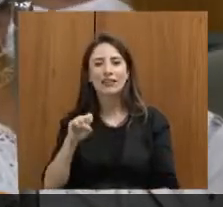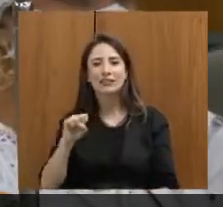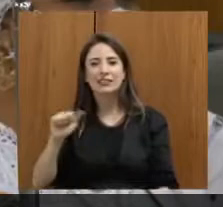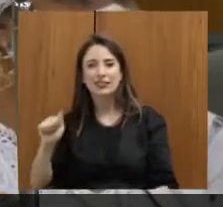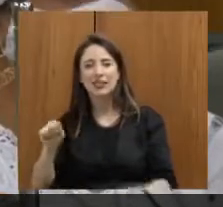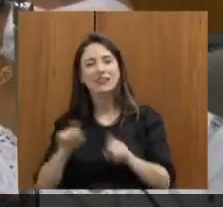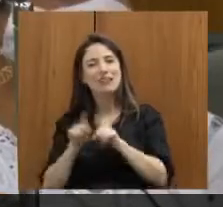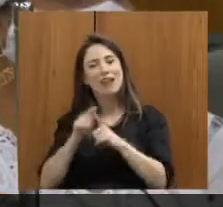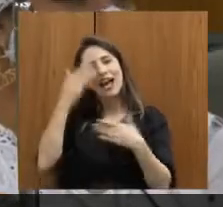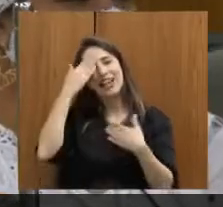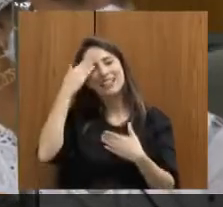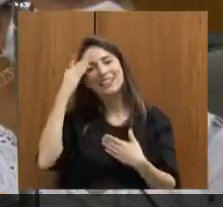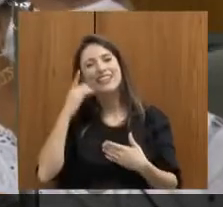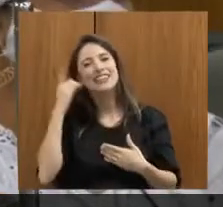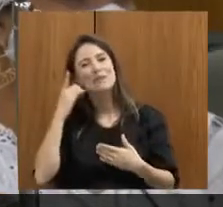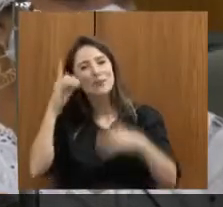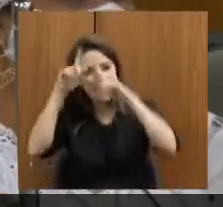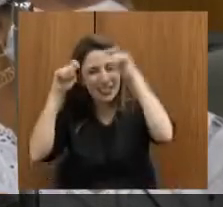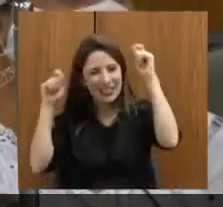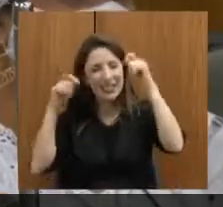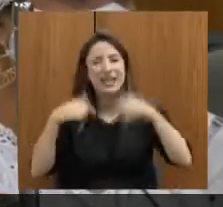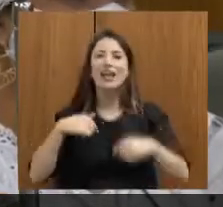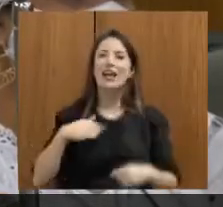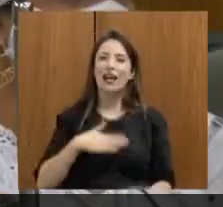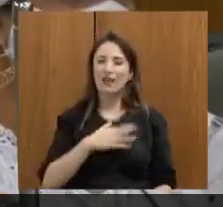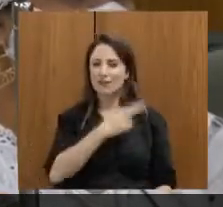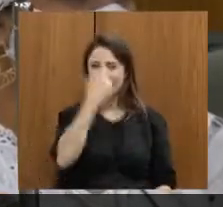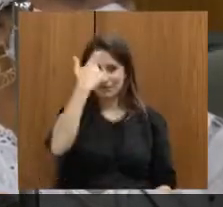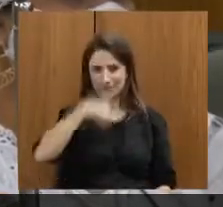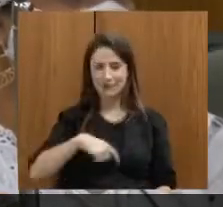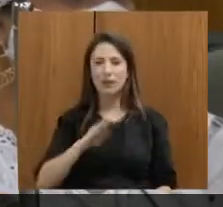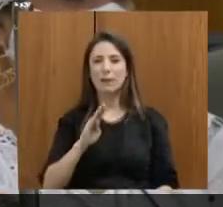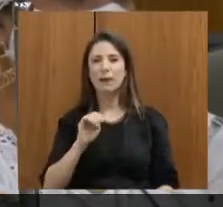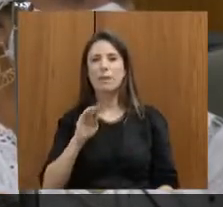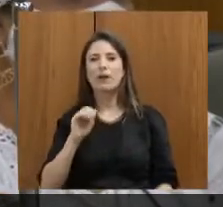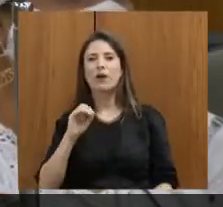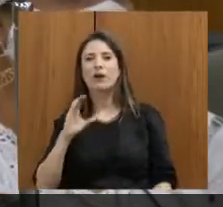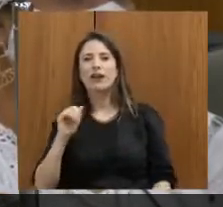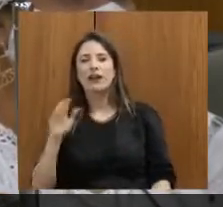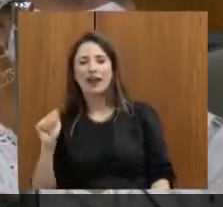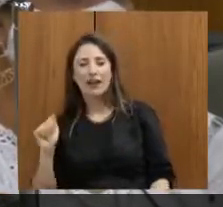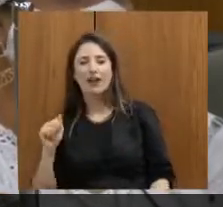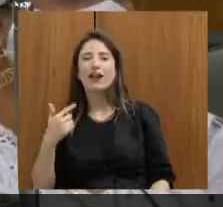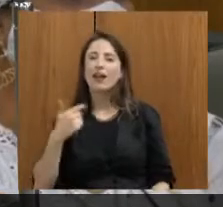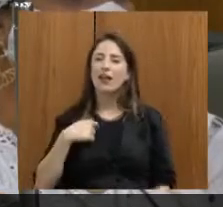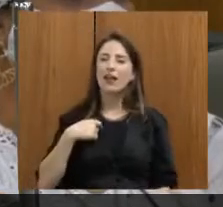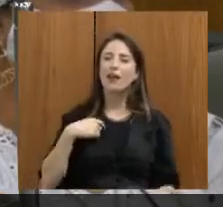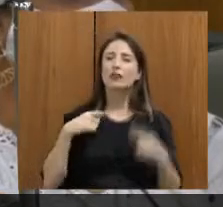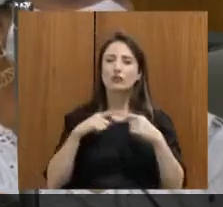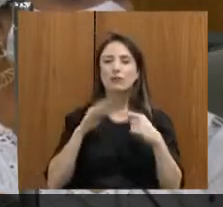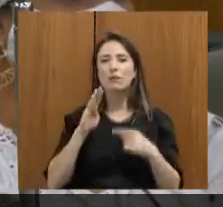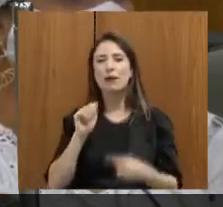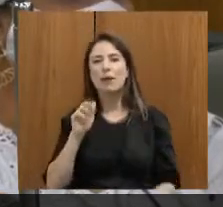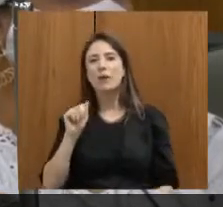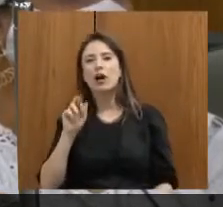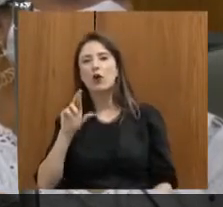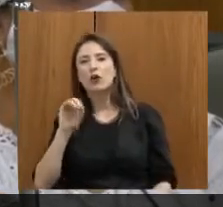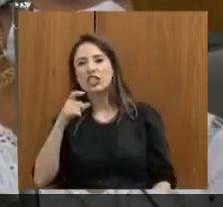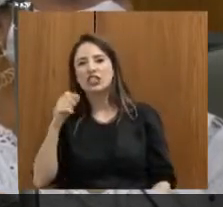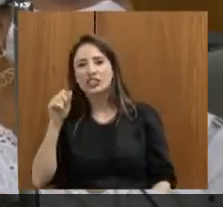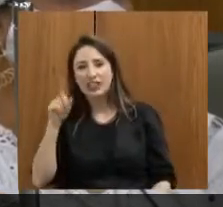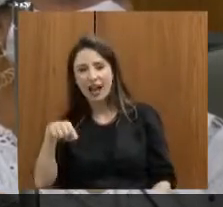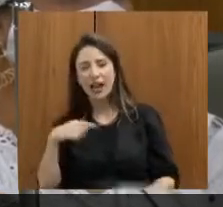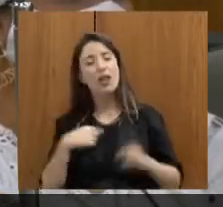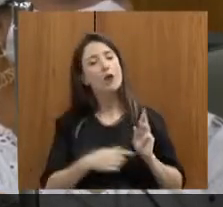pelo convite eu sou babaca kkk sou Babalorixá é representante de Santa Luzia